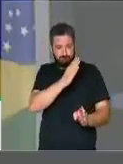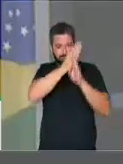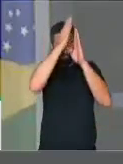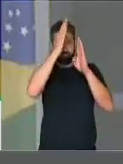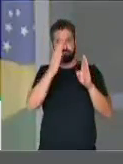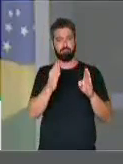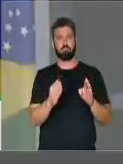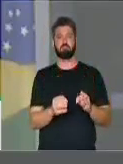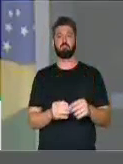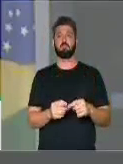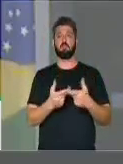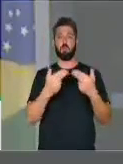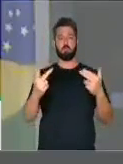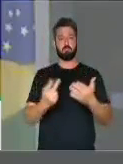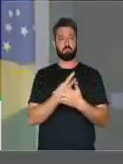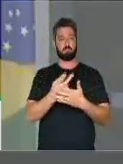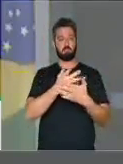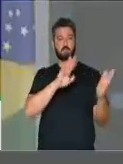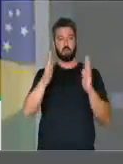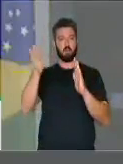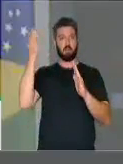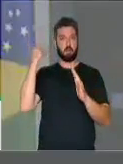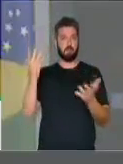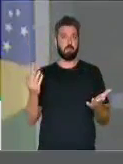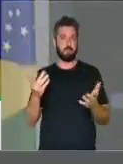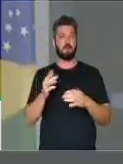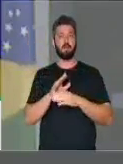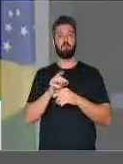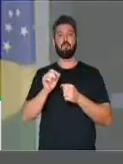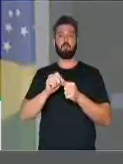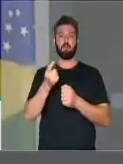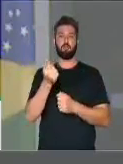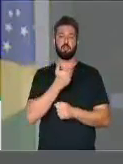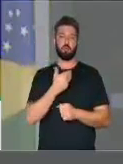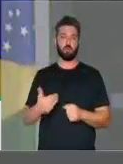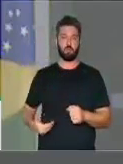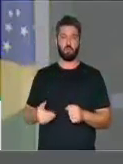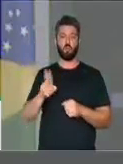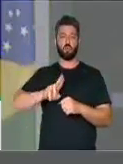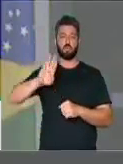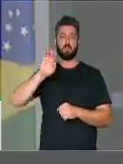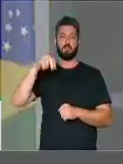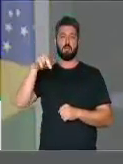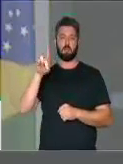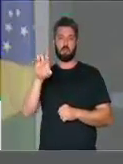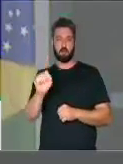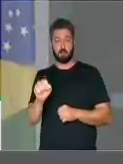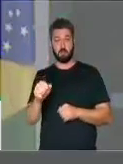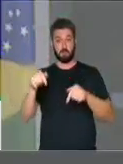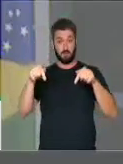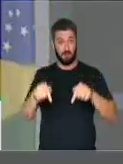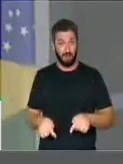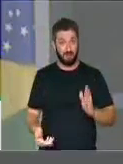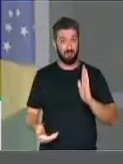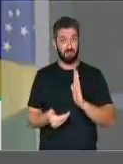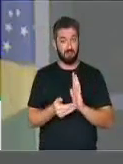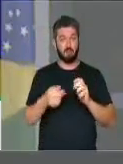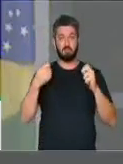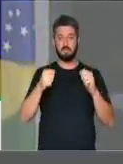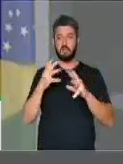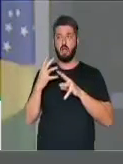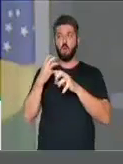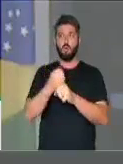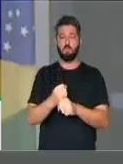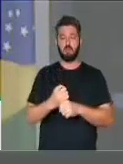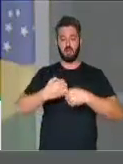foi o desgoverno naquele período em que patrocinou com dinheiro público pelo BNDES. Esta Casa merece restabelecer